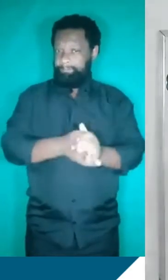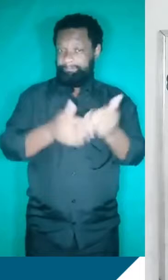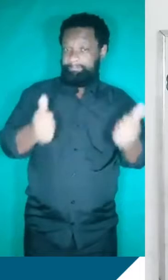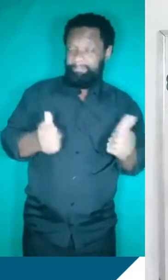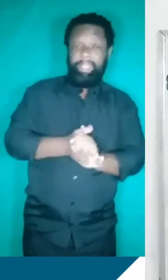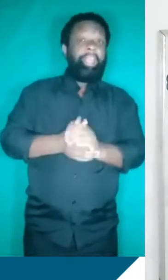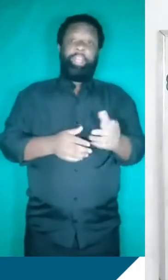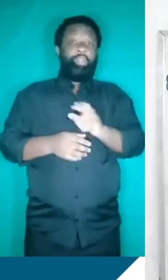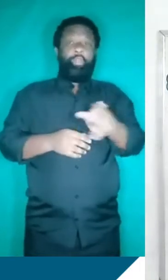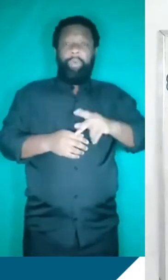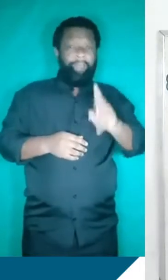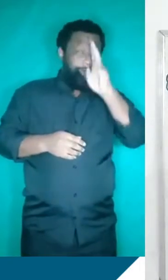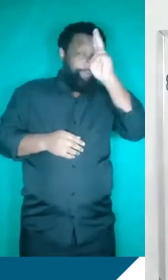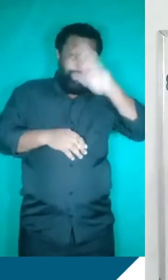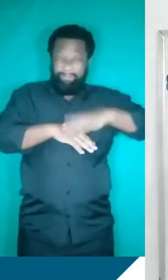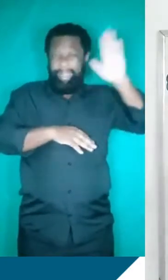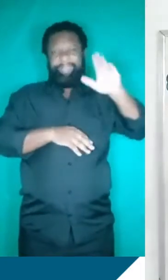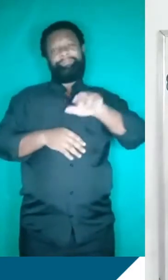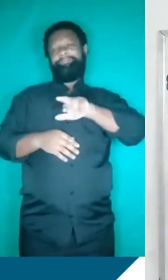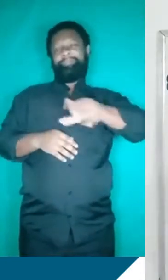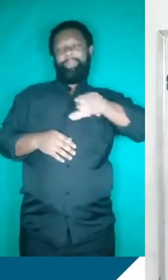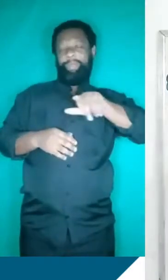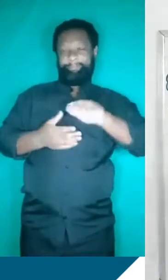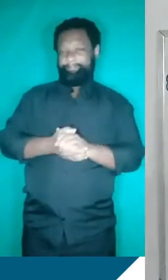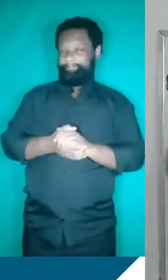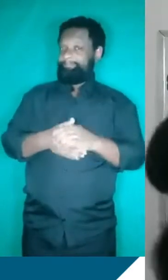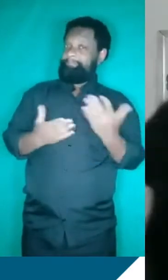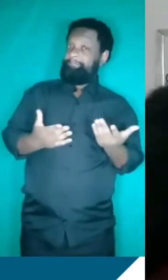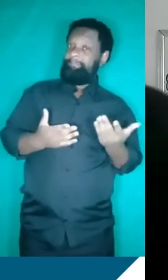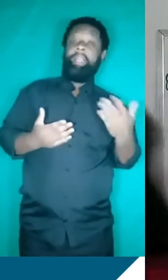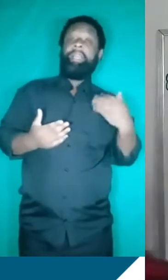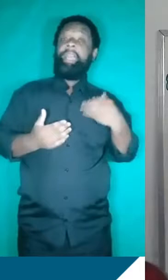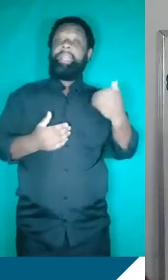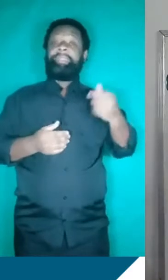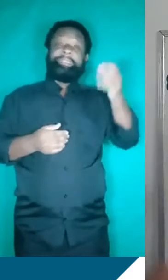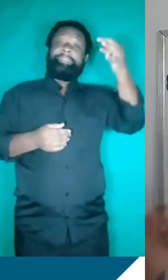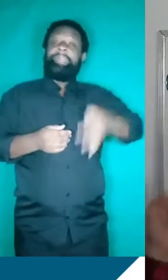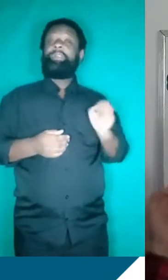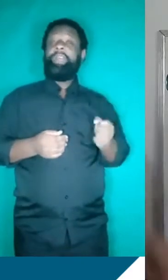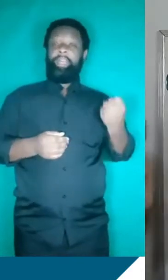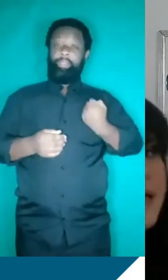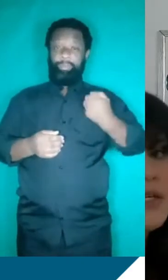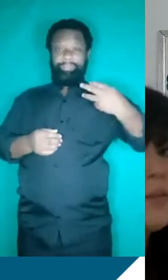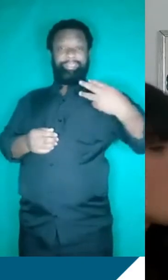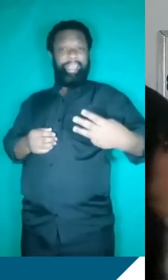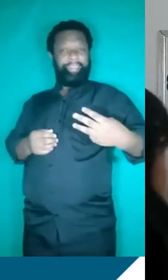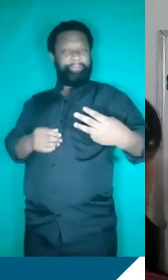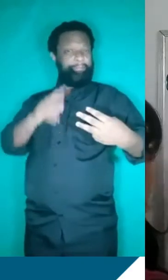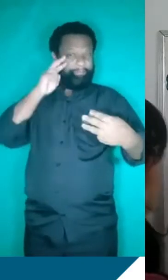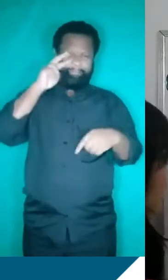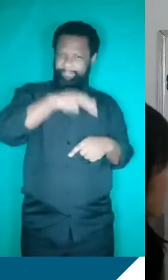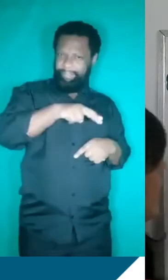permanente. Tudo bem que ainda não é o tipo mais forte de interação. Bom, pessoal, quem vai ganhar essa disputa é a 3,